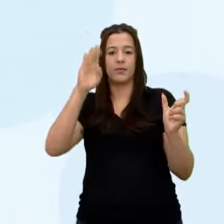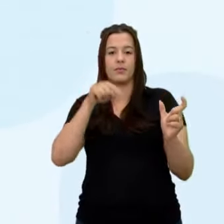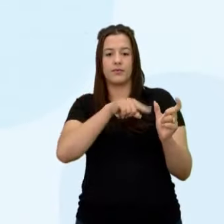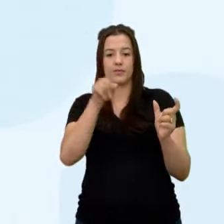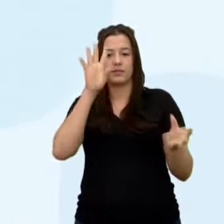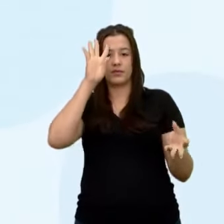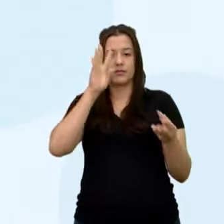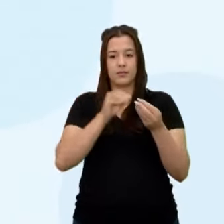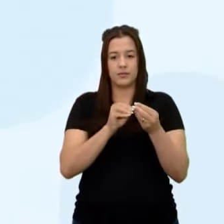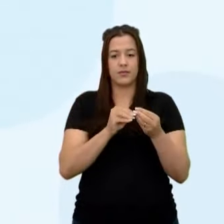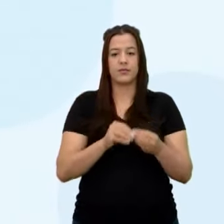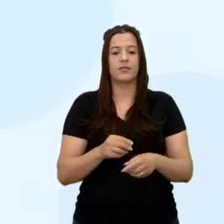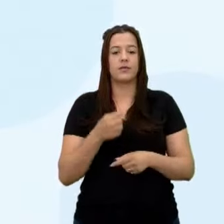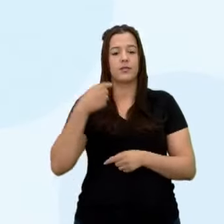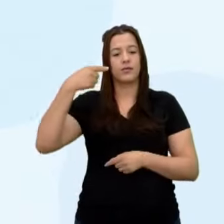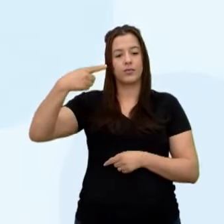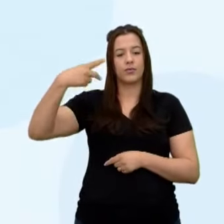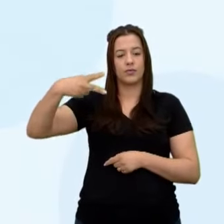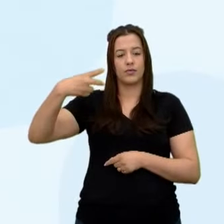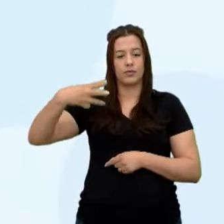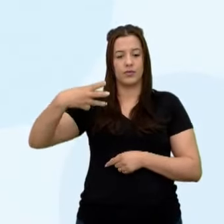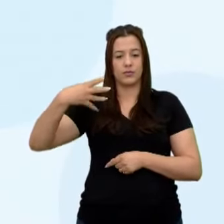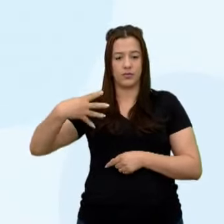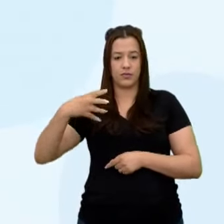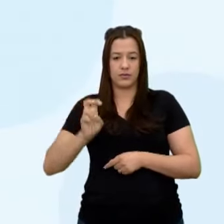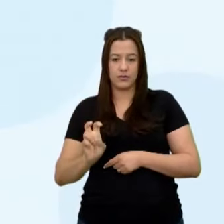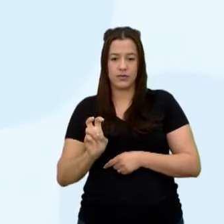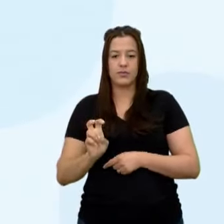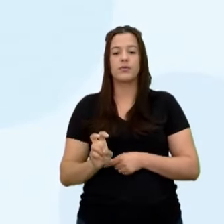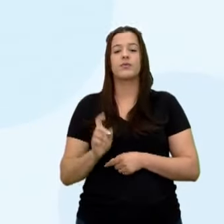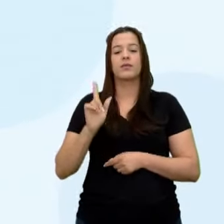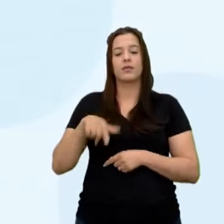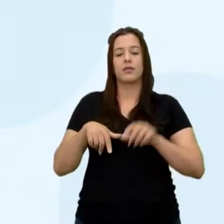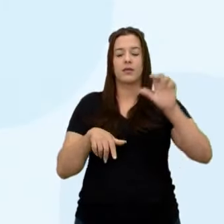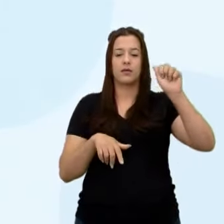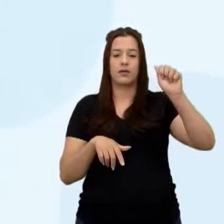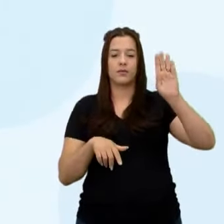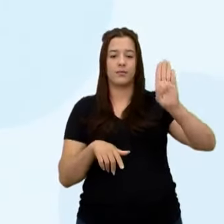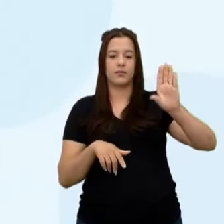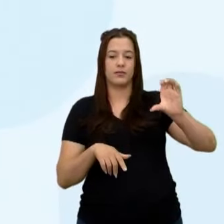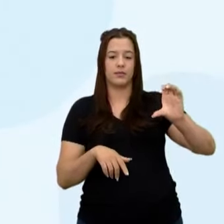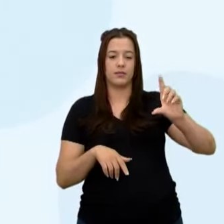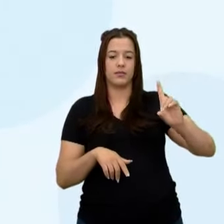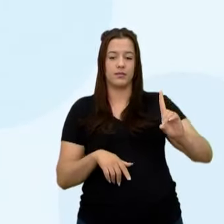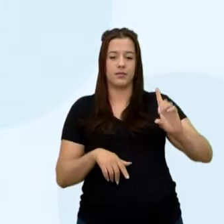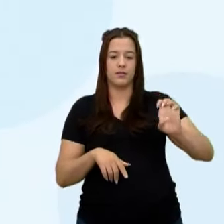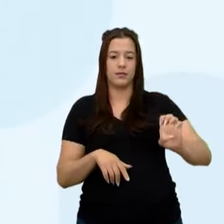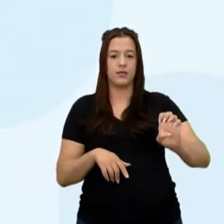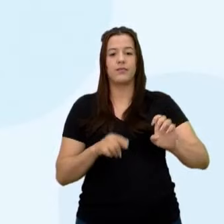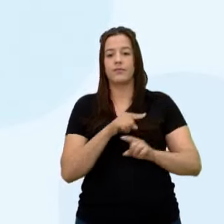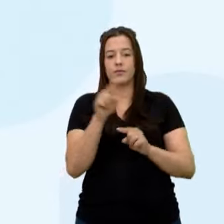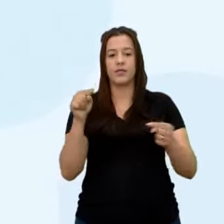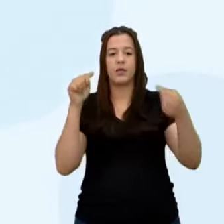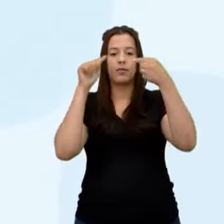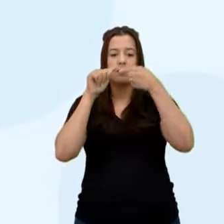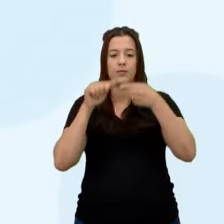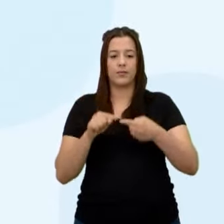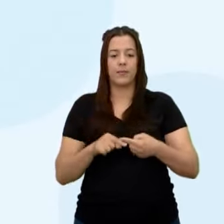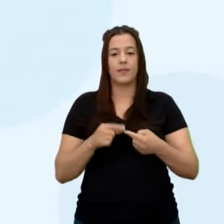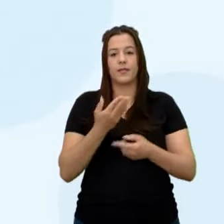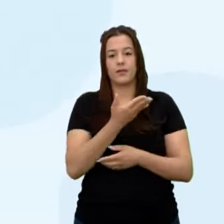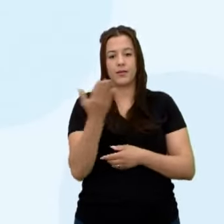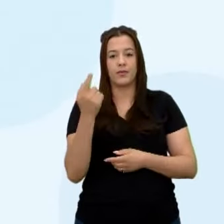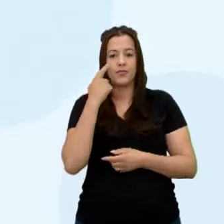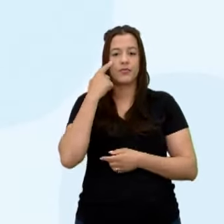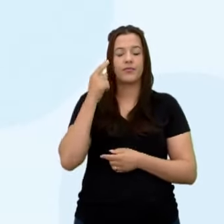2, 3, 4, 5, A, B, C, D, E. Então, é só você colocar no chat a associação dessas palavras. Então, eu vou ler para